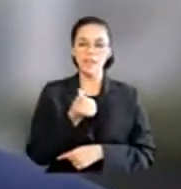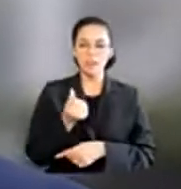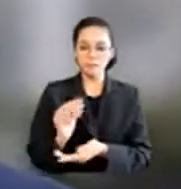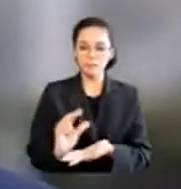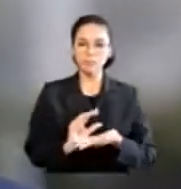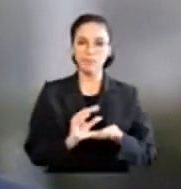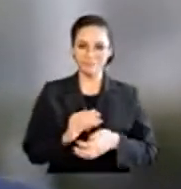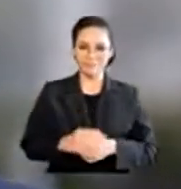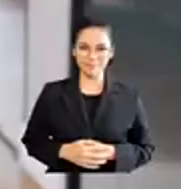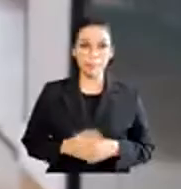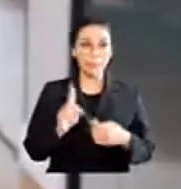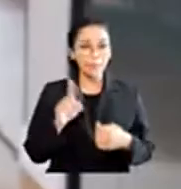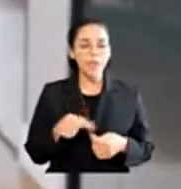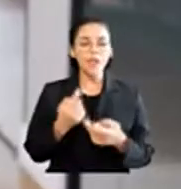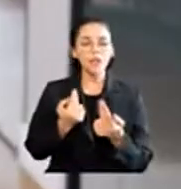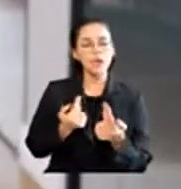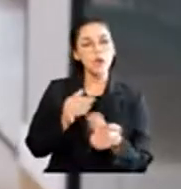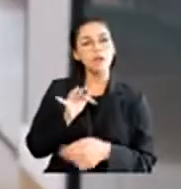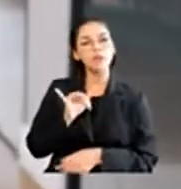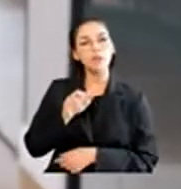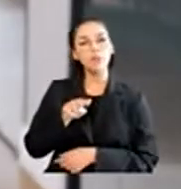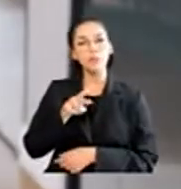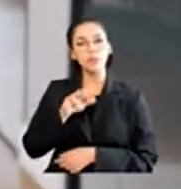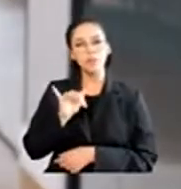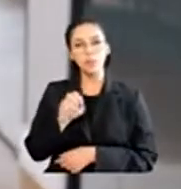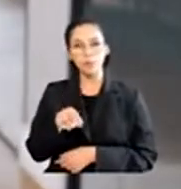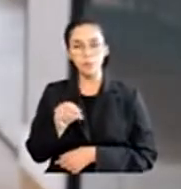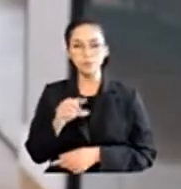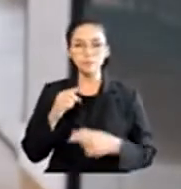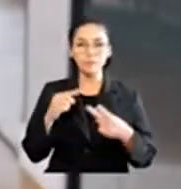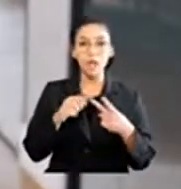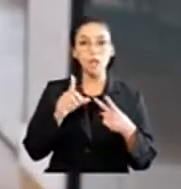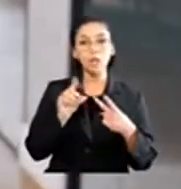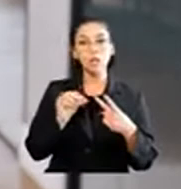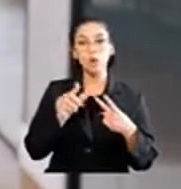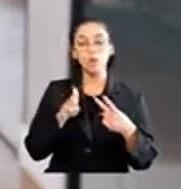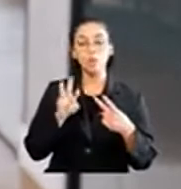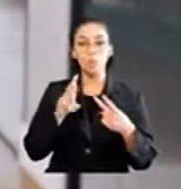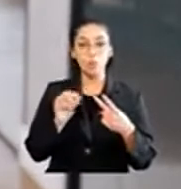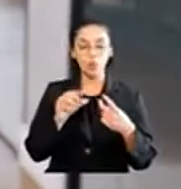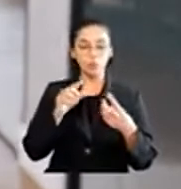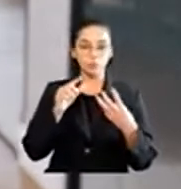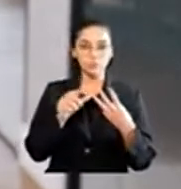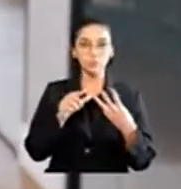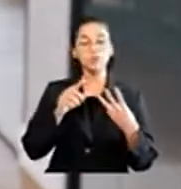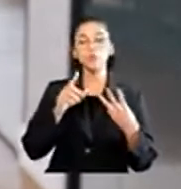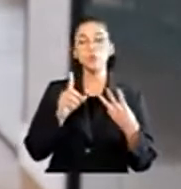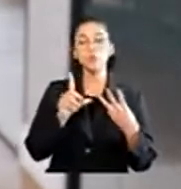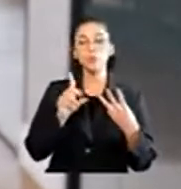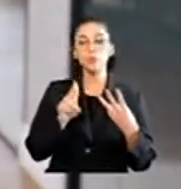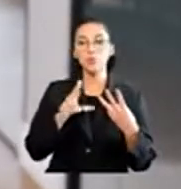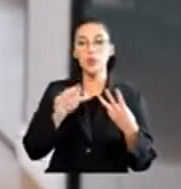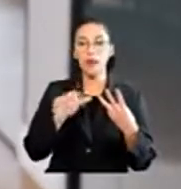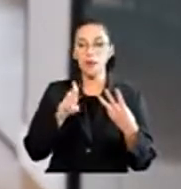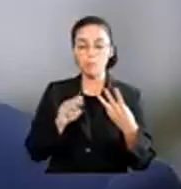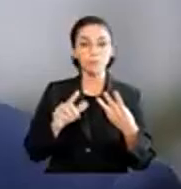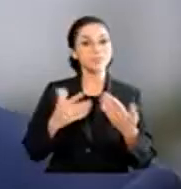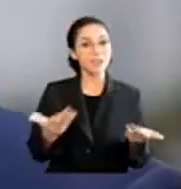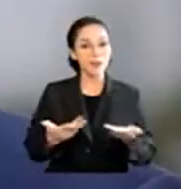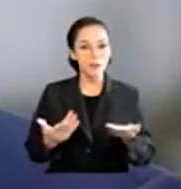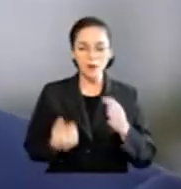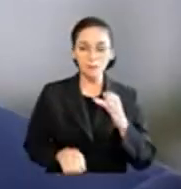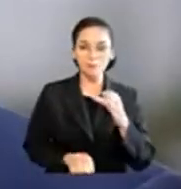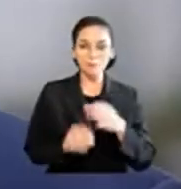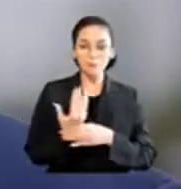Doblò, com o Ducato. E assim será com nossos mais recentes lançamentos da marca Fiat, o novo Fiat Scudo. E